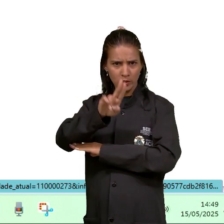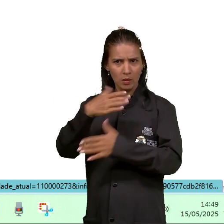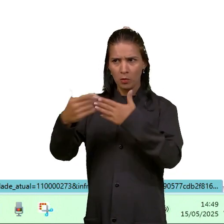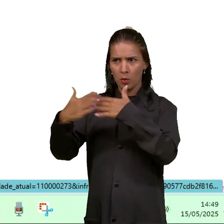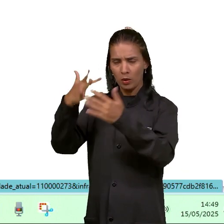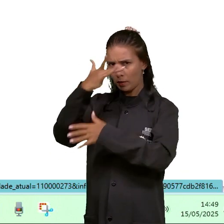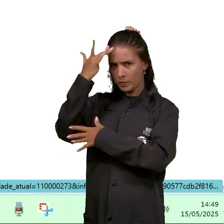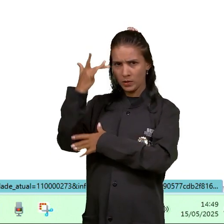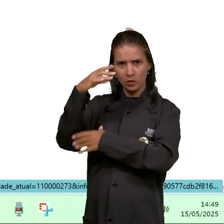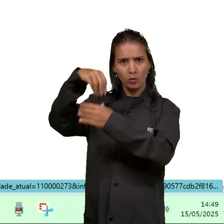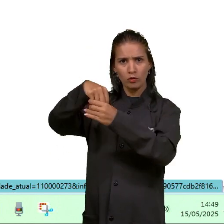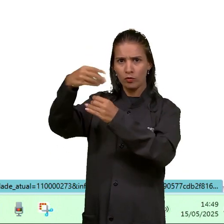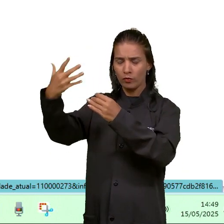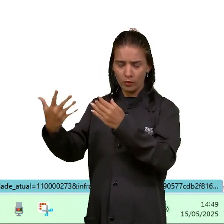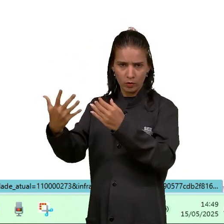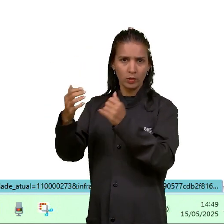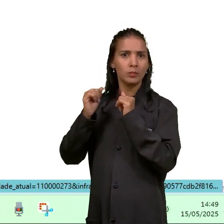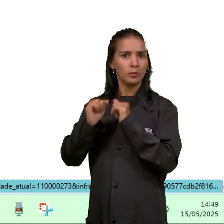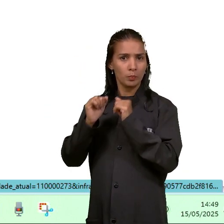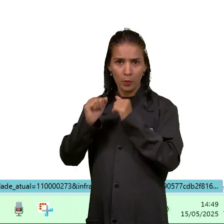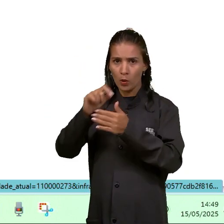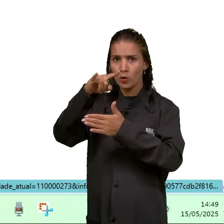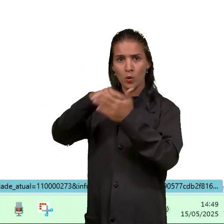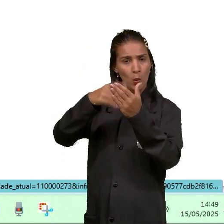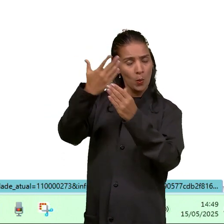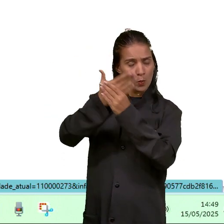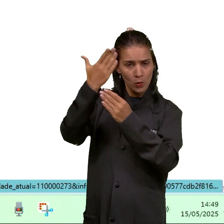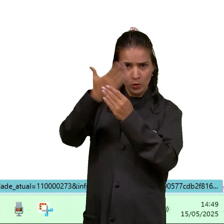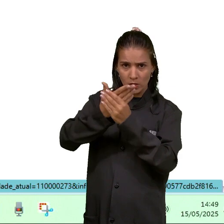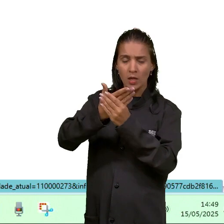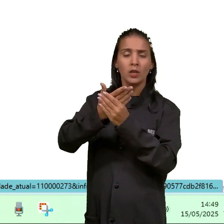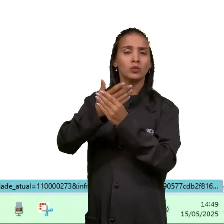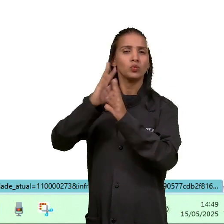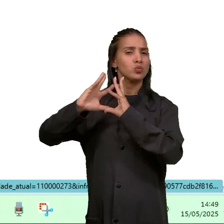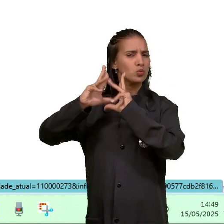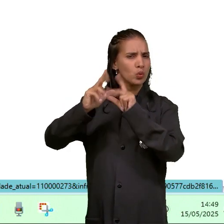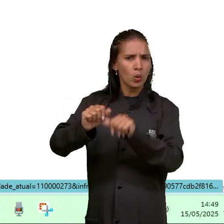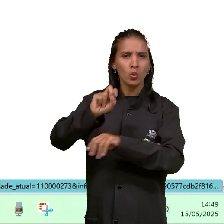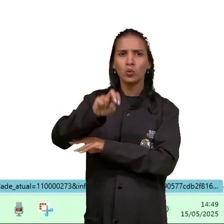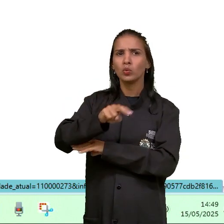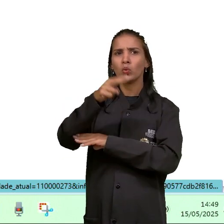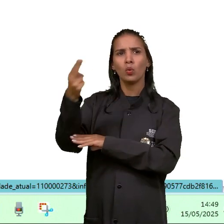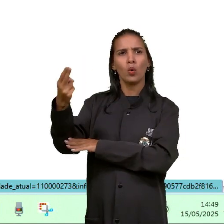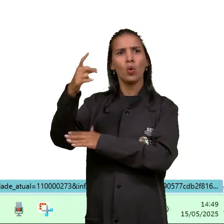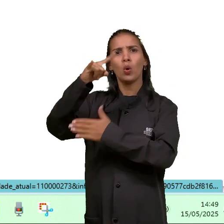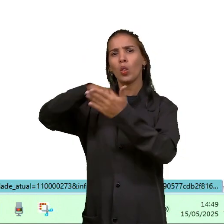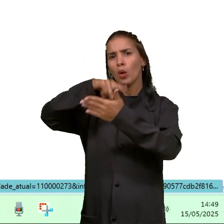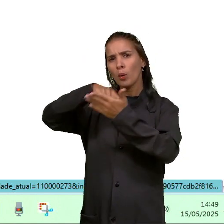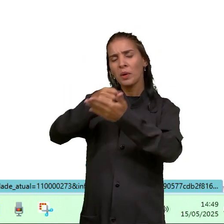ele, ou um processo inteiro, ou parte do processo, ou você pode pedir para ele assinar um documento